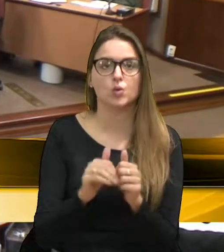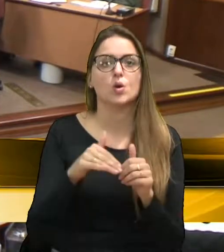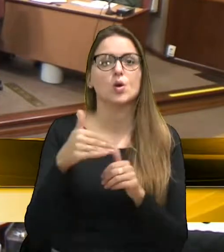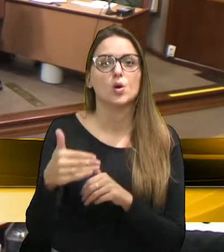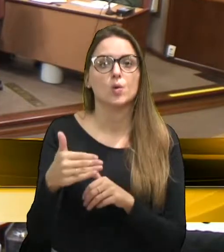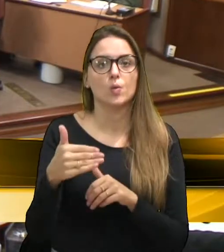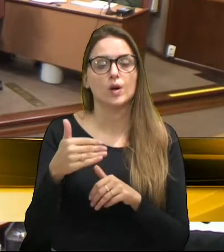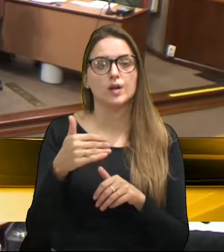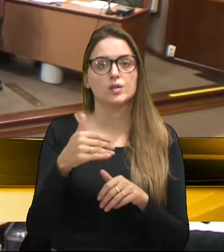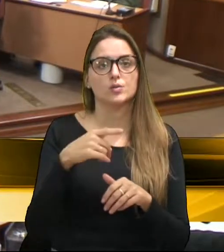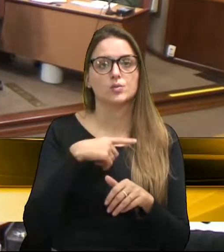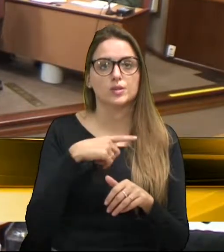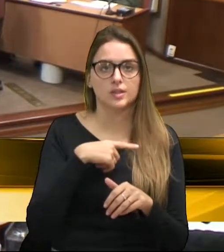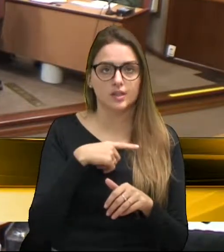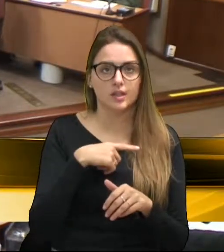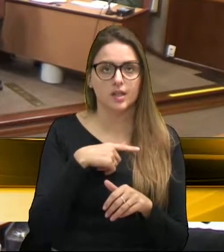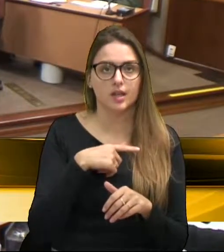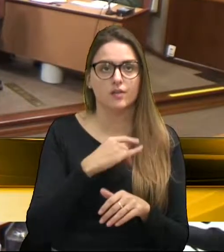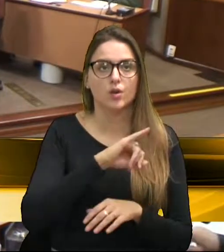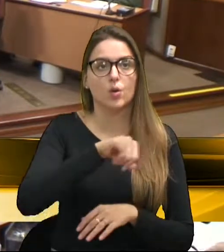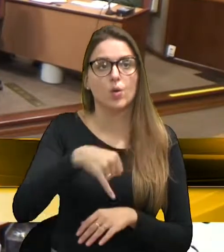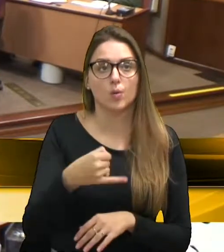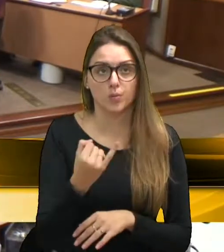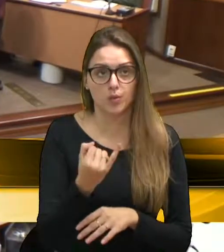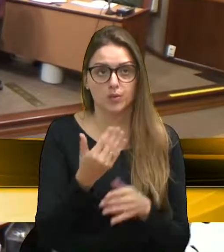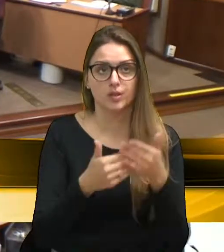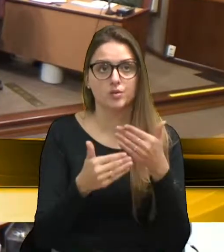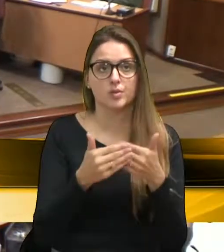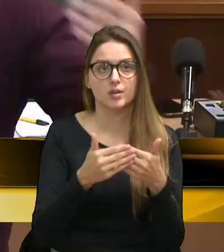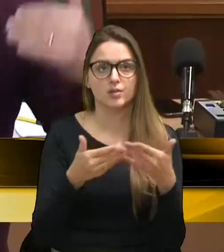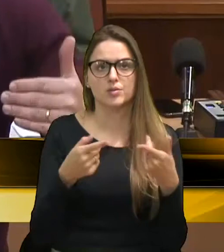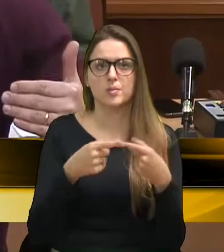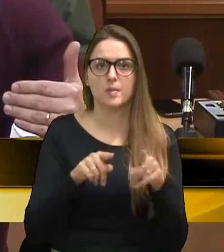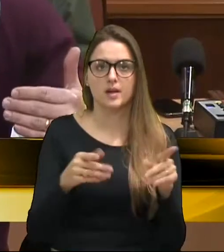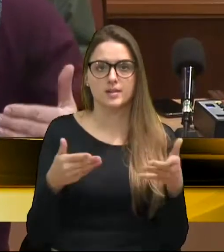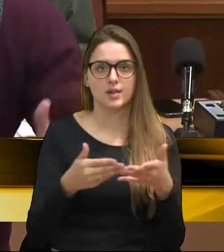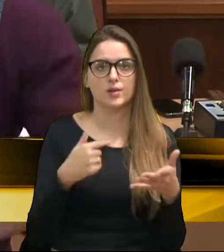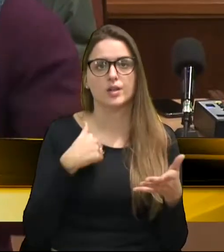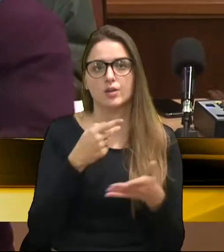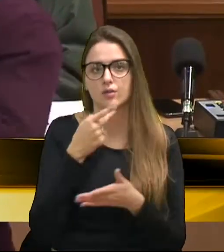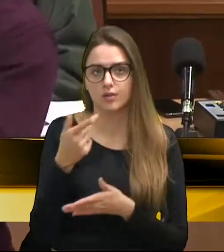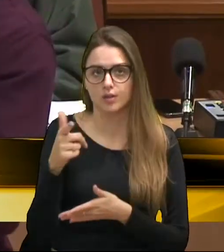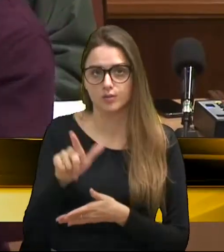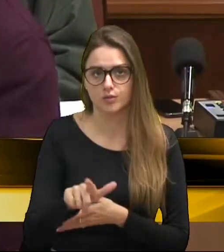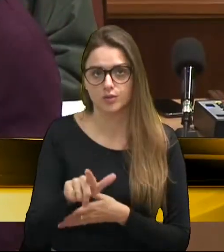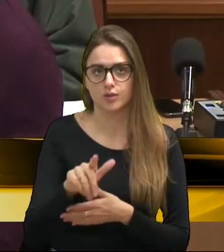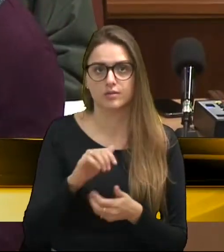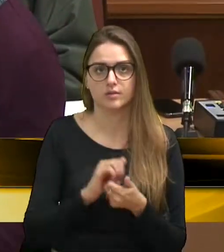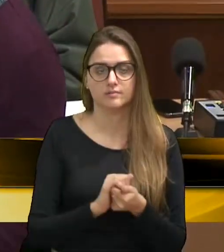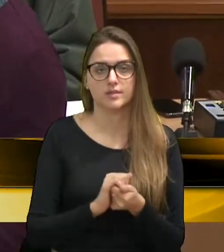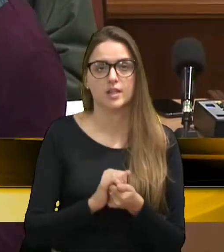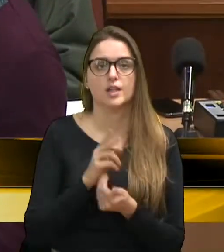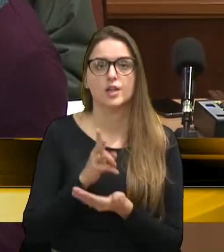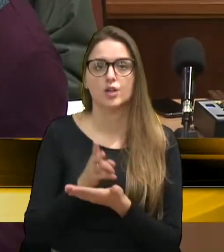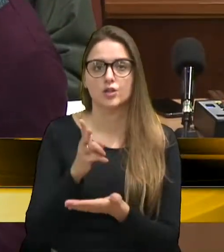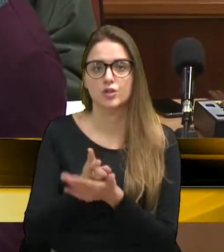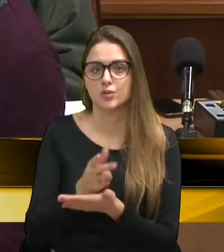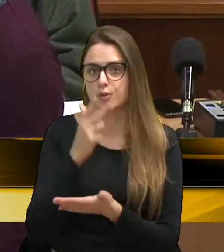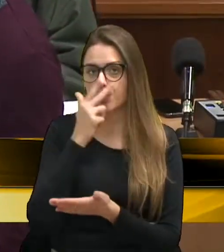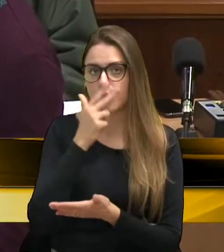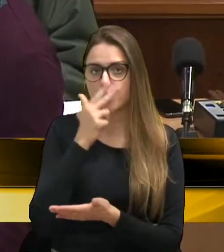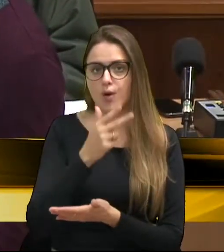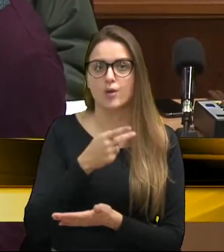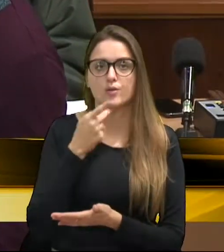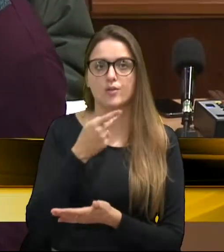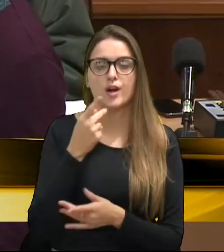tá? Ofereceu oportunidades. Agora, volto a dizer, continua com a mesma história, porque